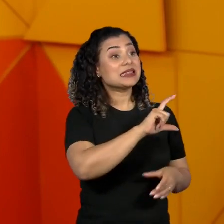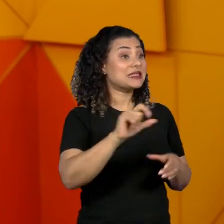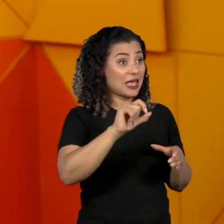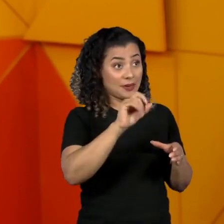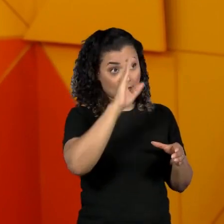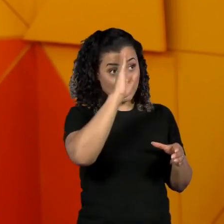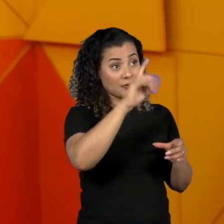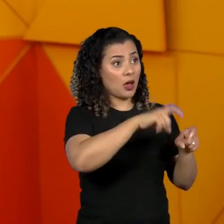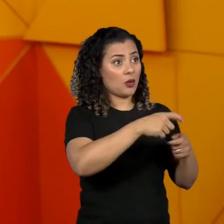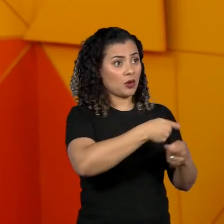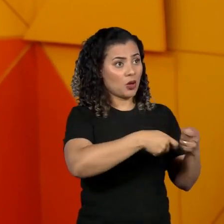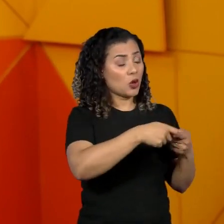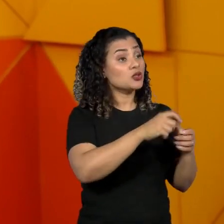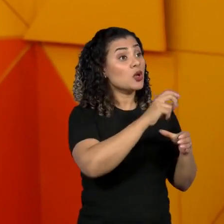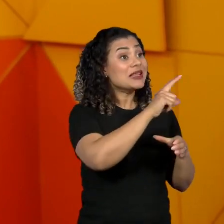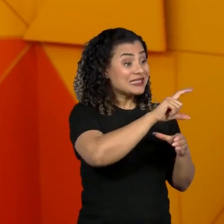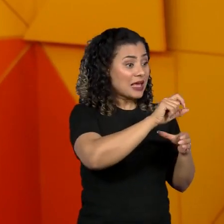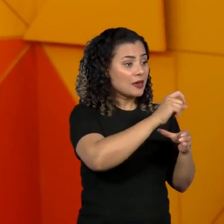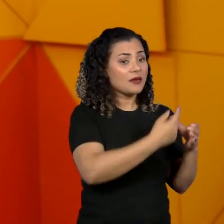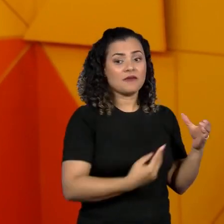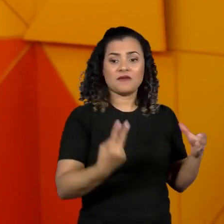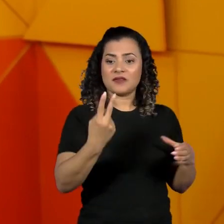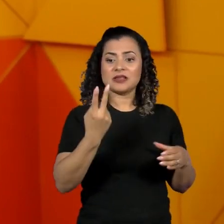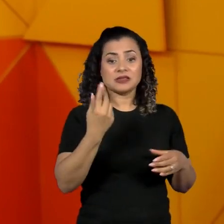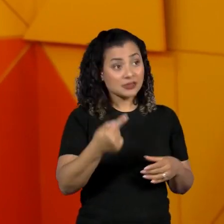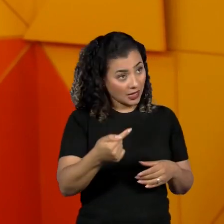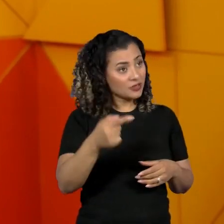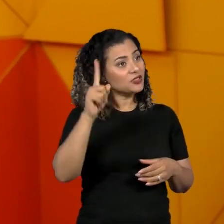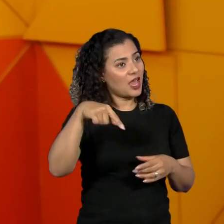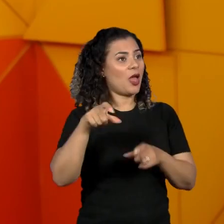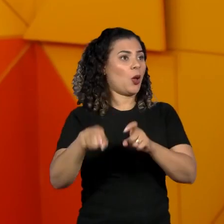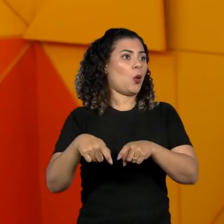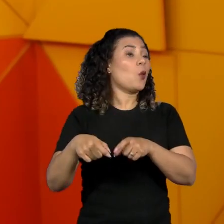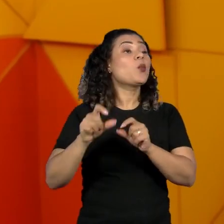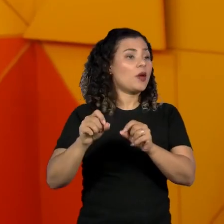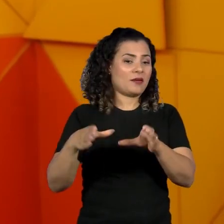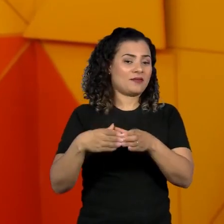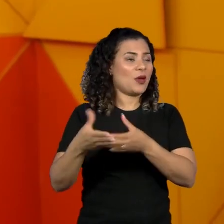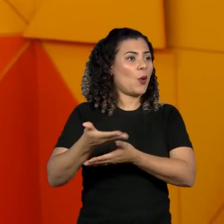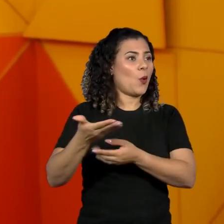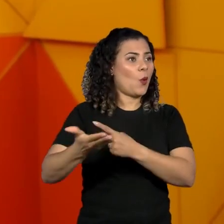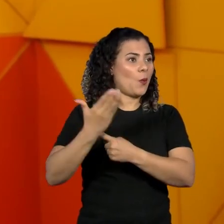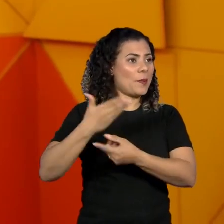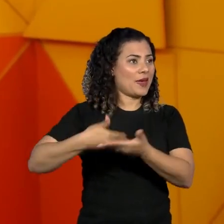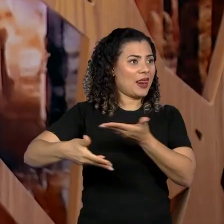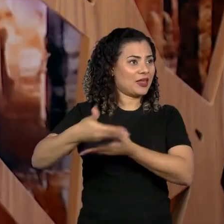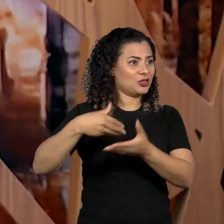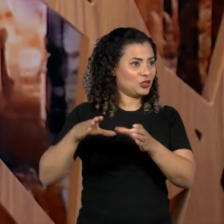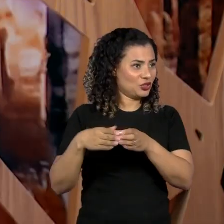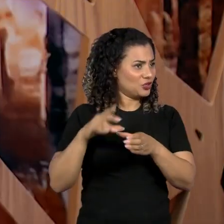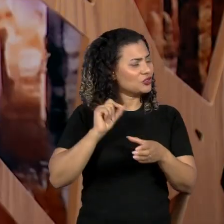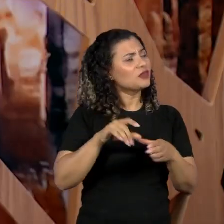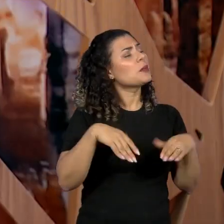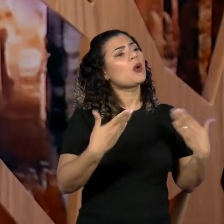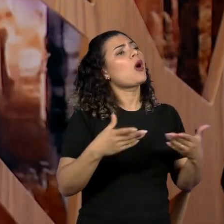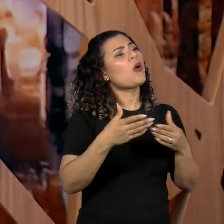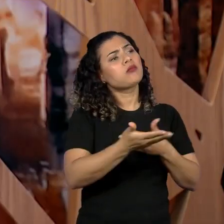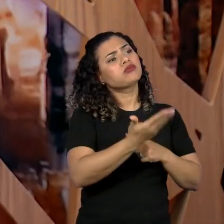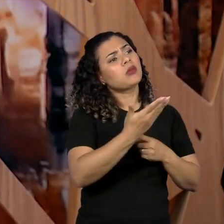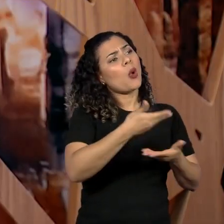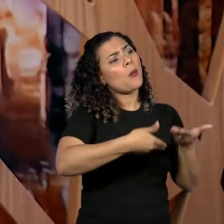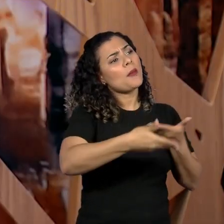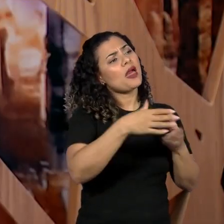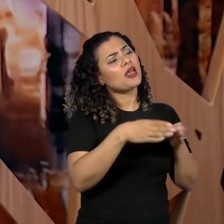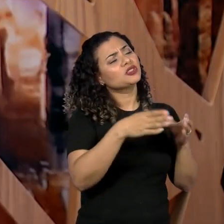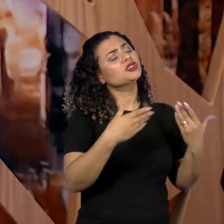do agronegócio, 27 são cooperativas. Mas de que cooperativas que nós estamos falando? Nós estamos falando, com certeza,